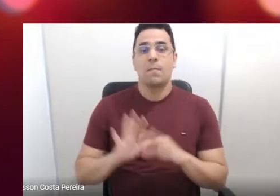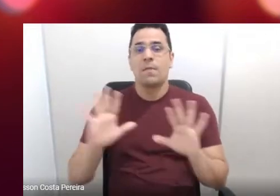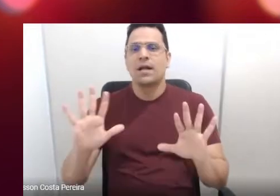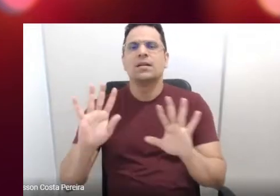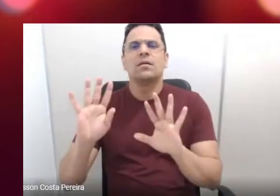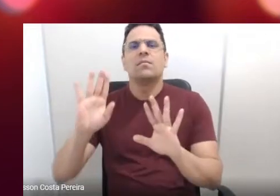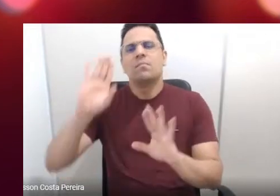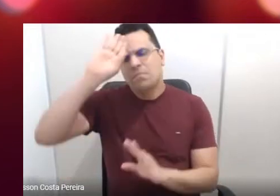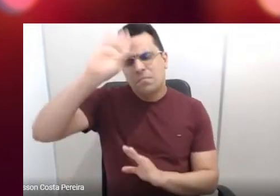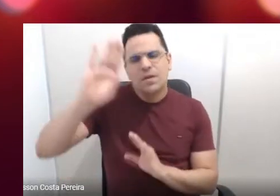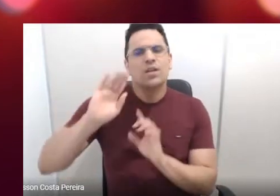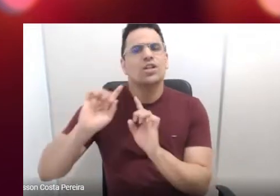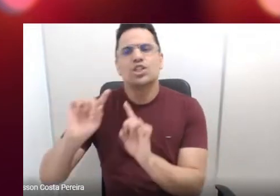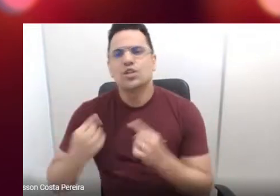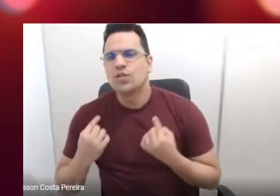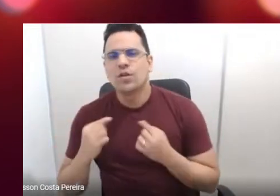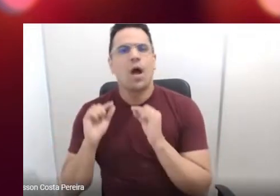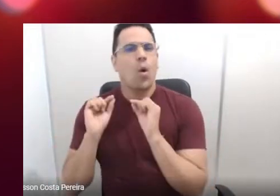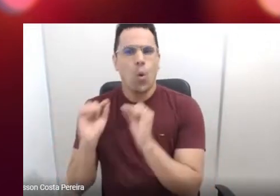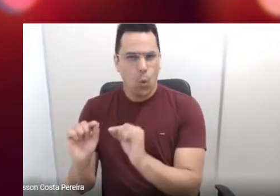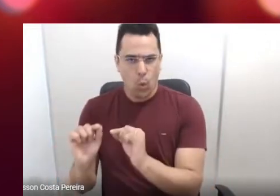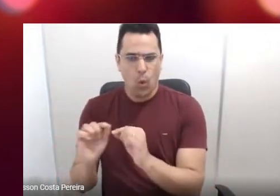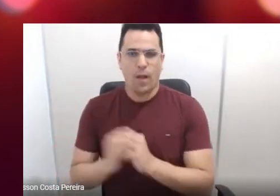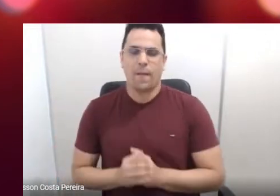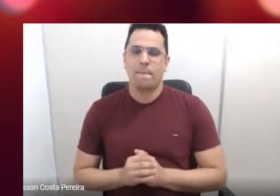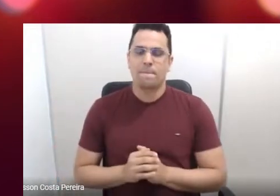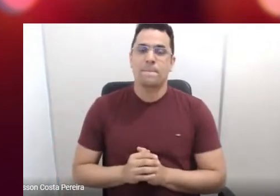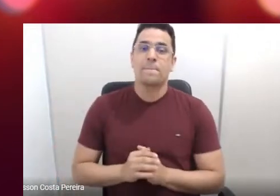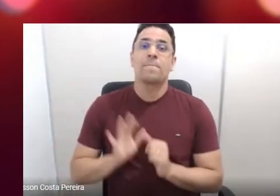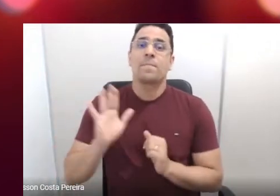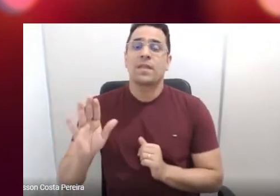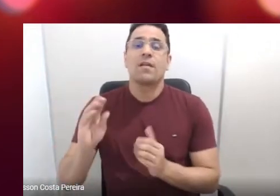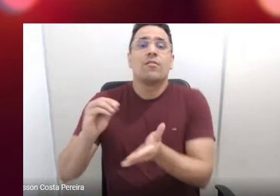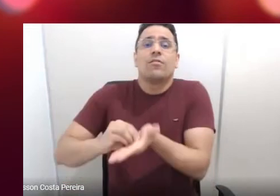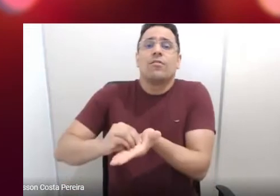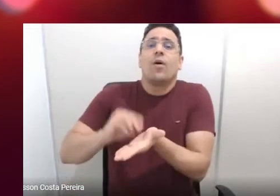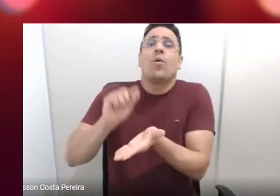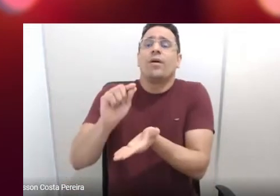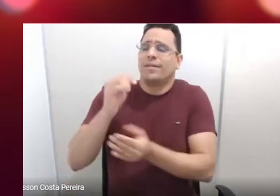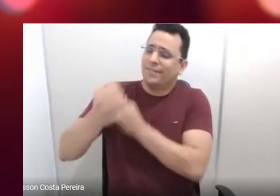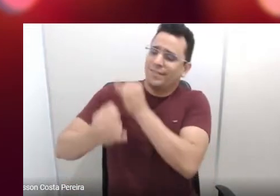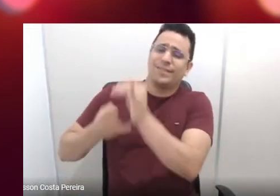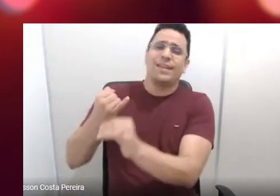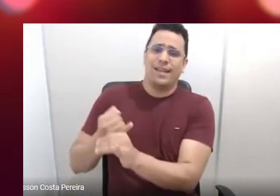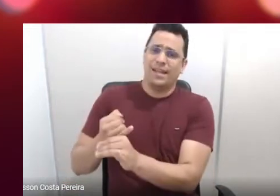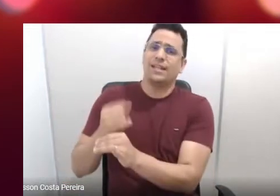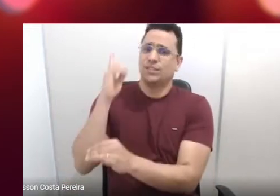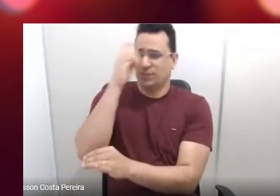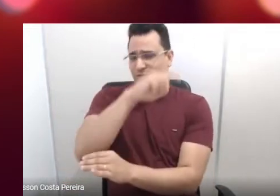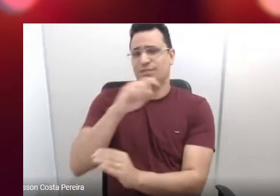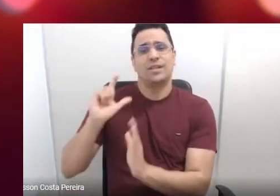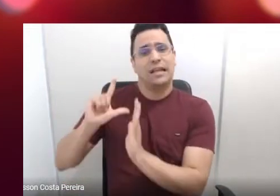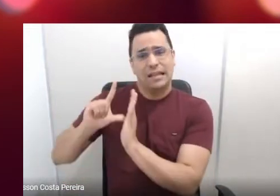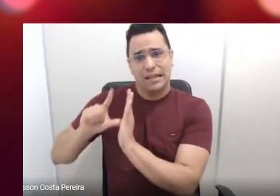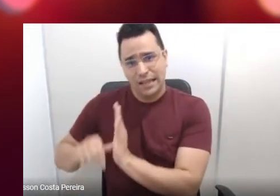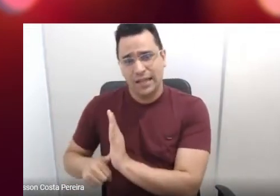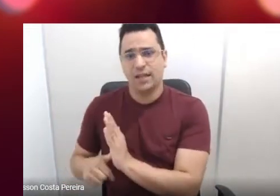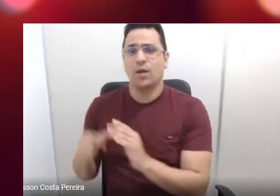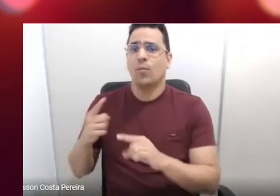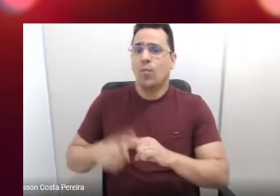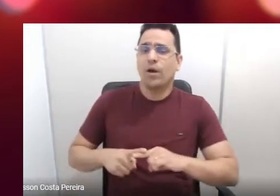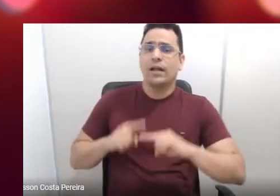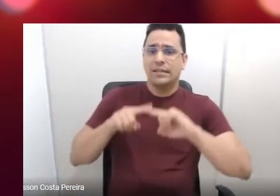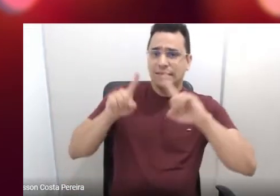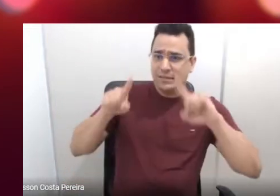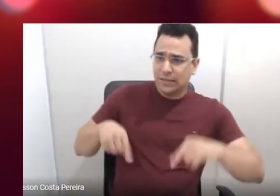remoto, né? Então, as principais dificuldades nós podemos destacar é exatamente a falta de internet, né?